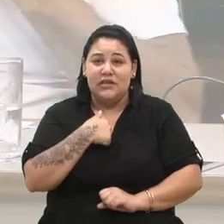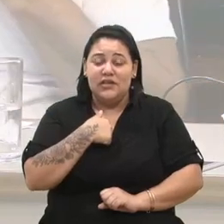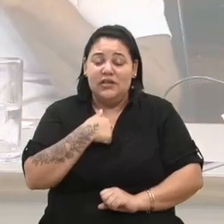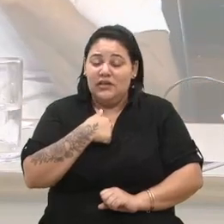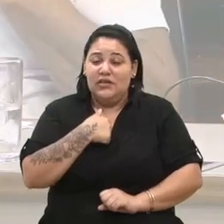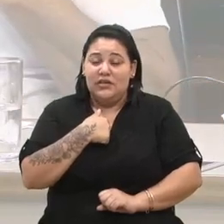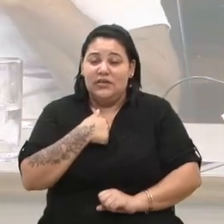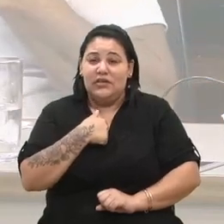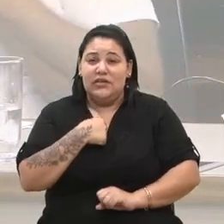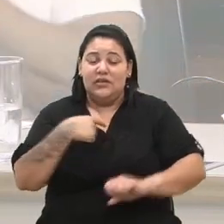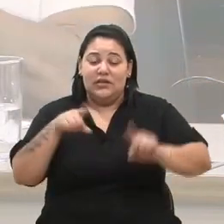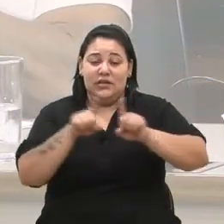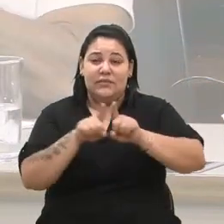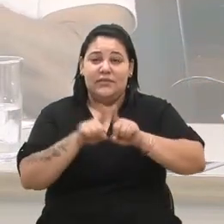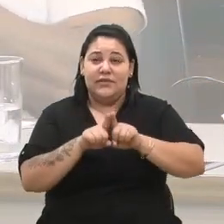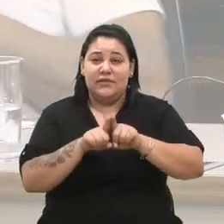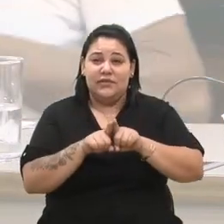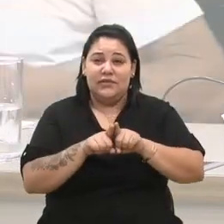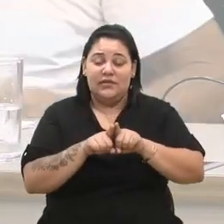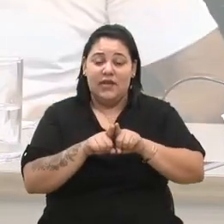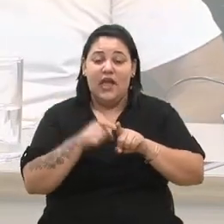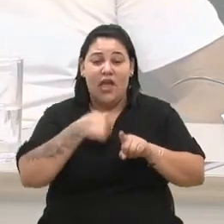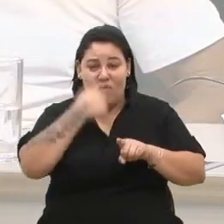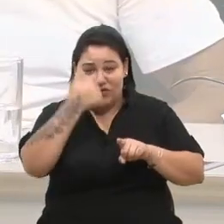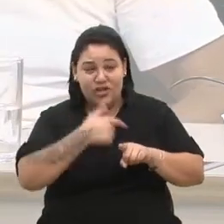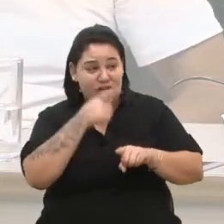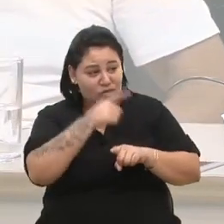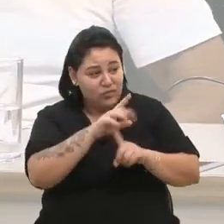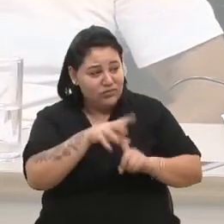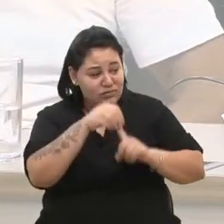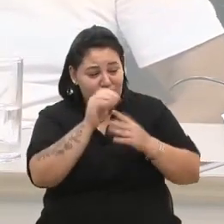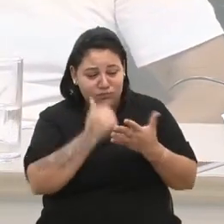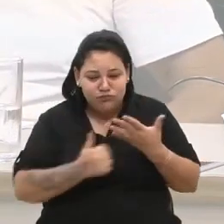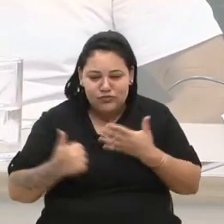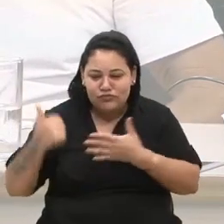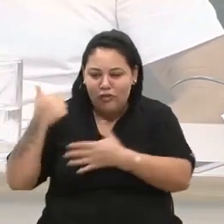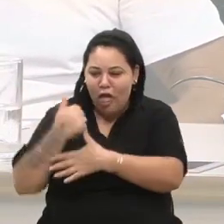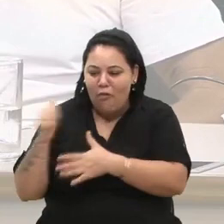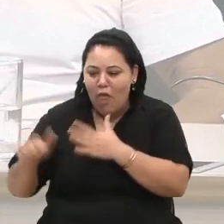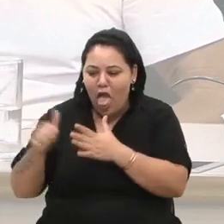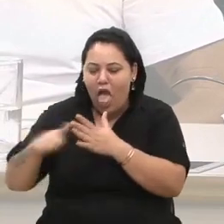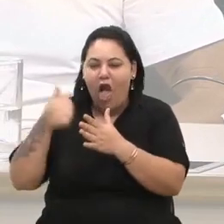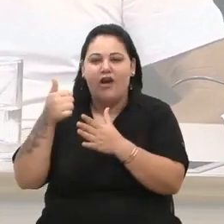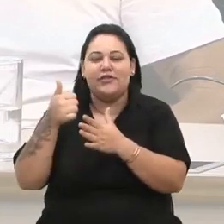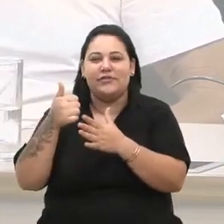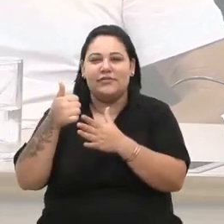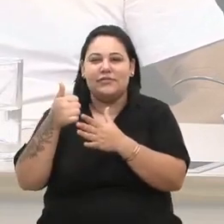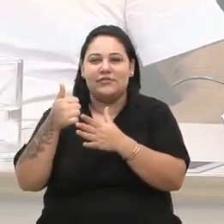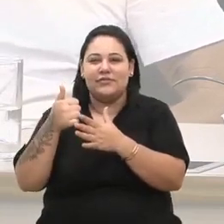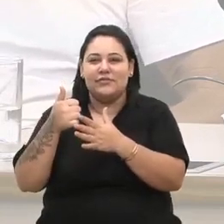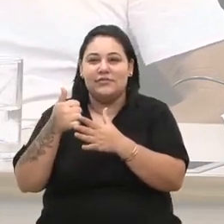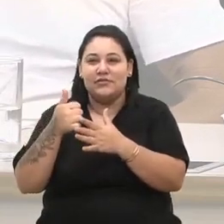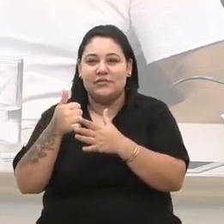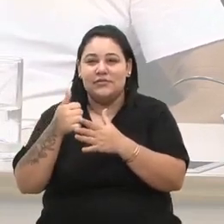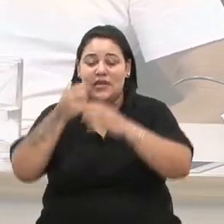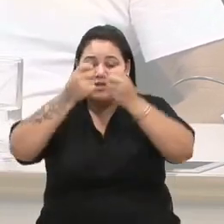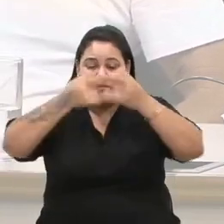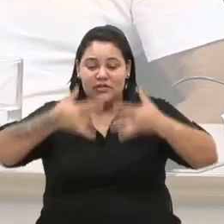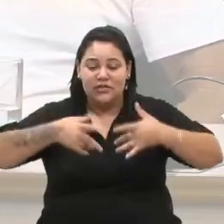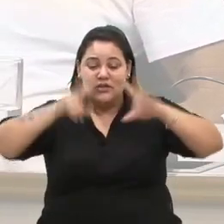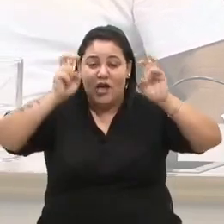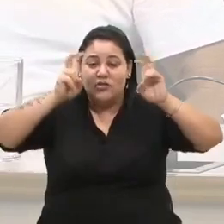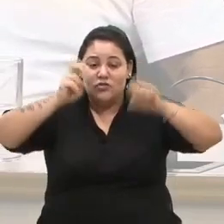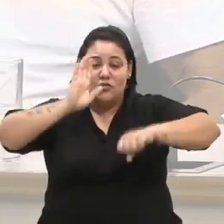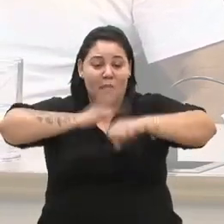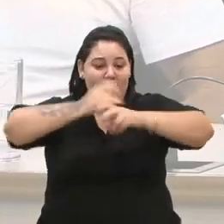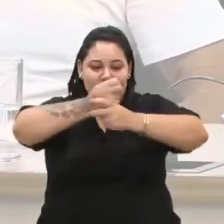inclusive, a protagonista, né, de melhoras, vindo aqui para a Câmara, anunciando pautas, anunciando mais coisas para a questão